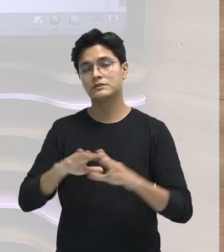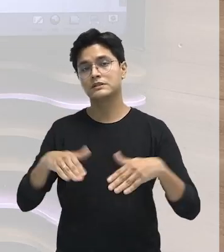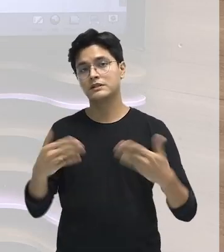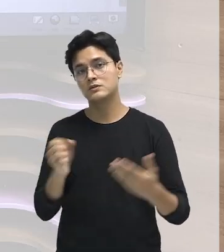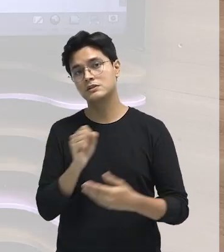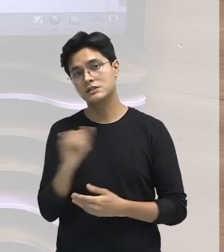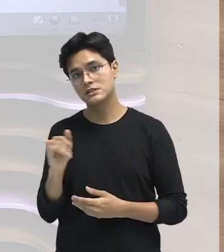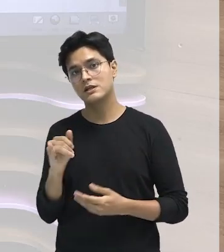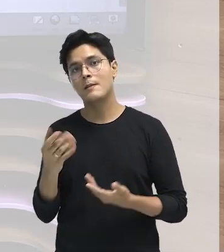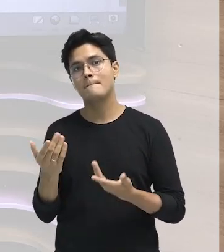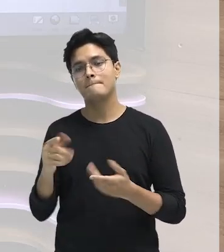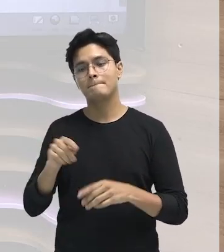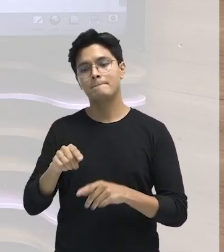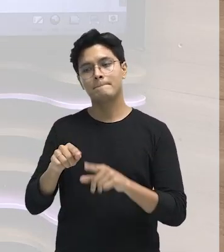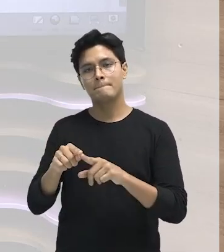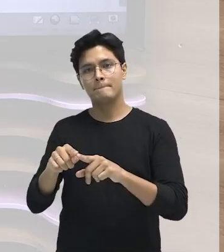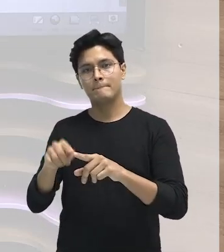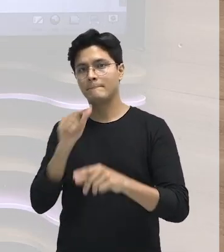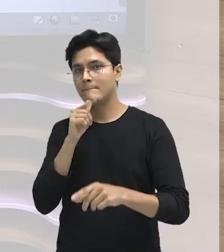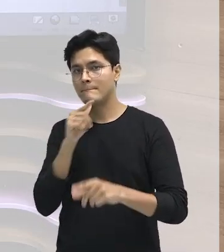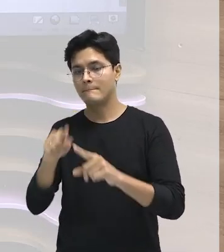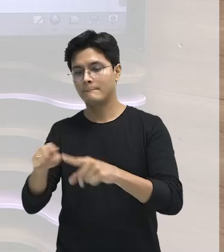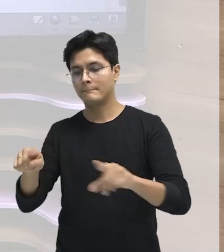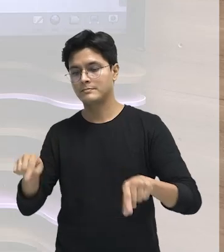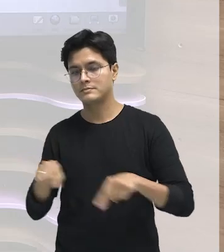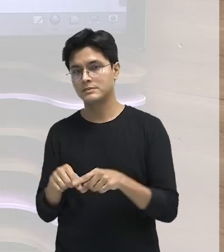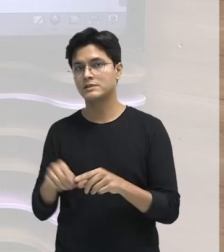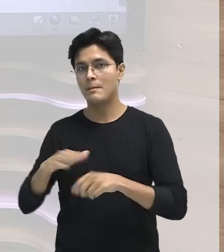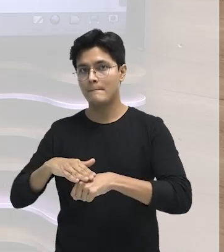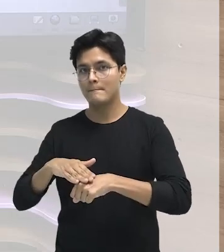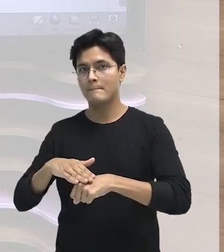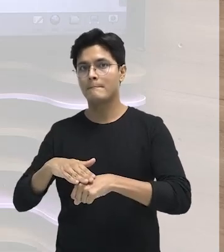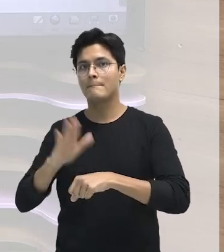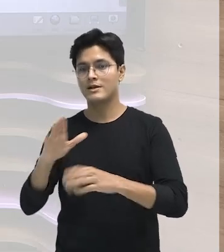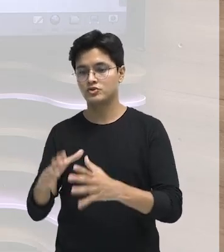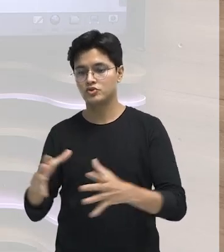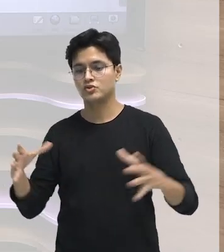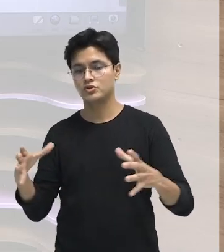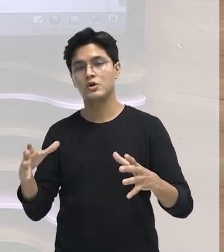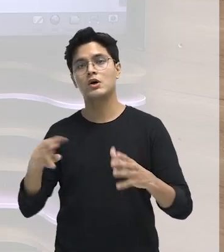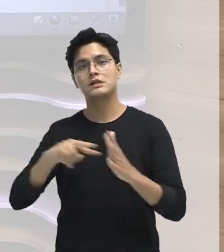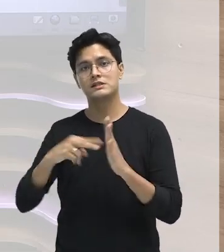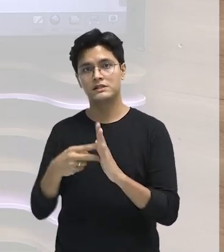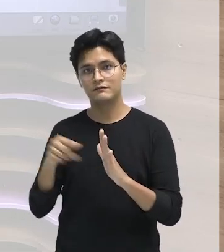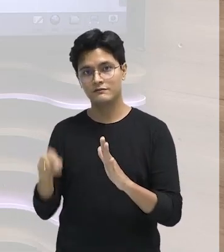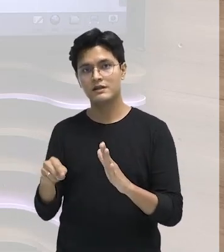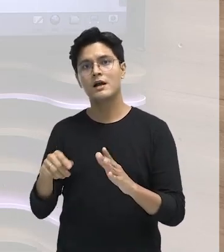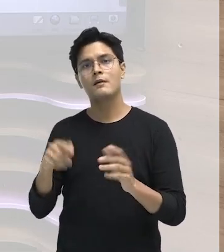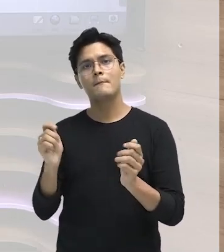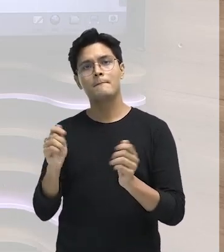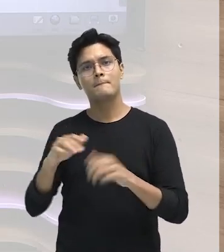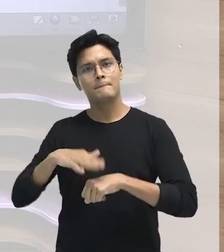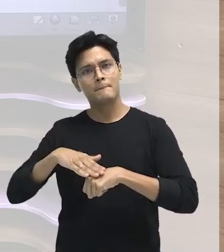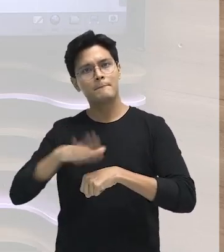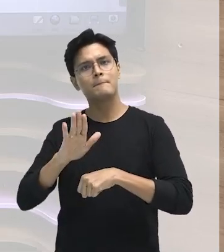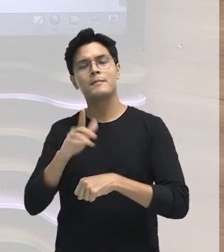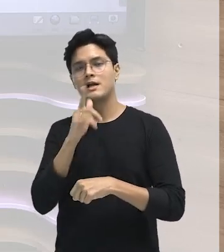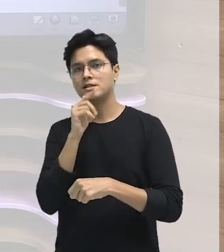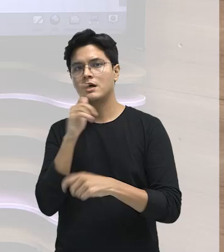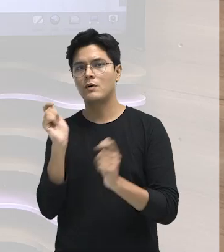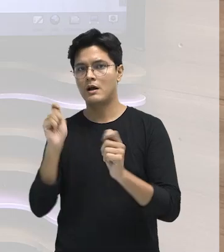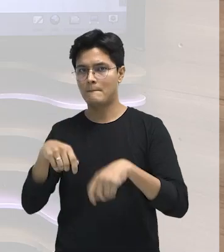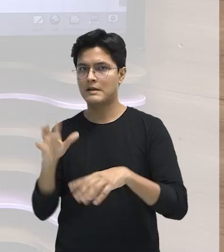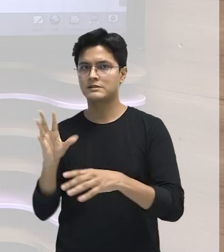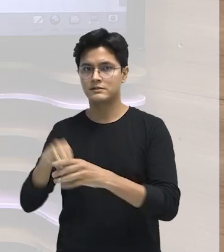maior será a quantidade de água a encher essa piscina. Então nós temos aqui duas grandezas